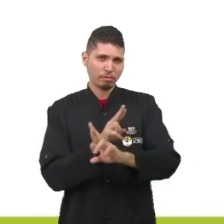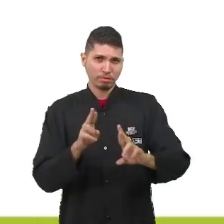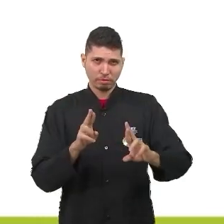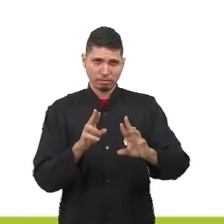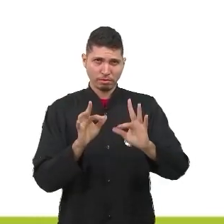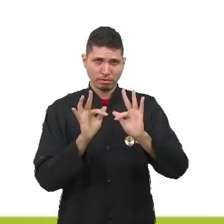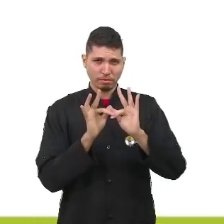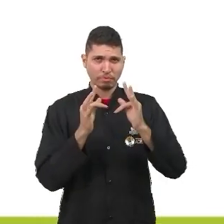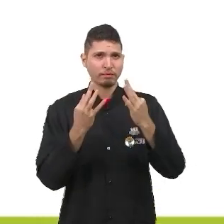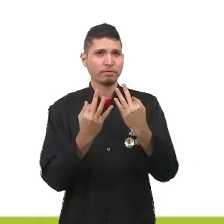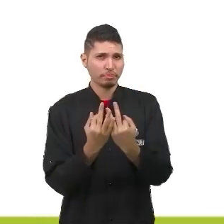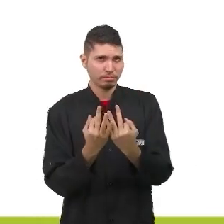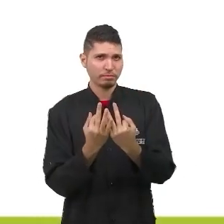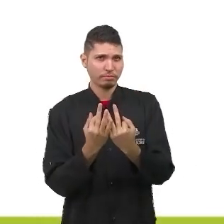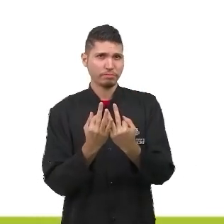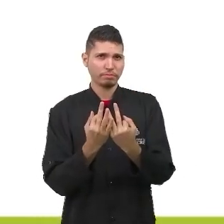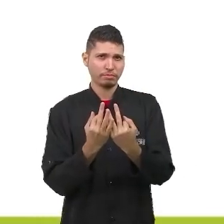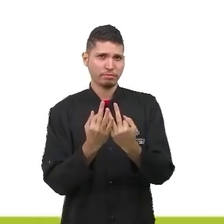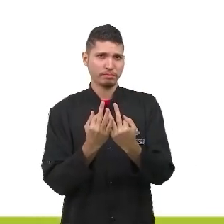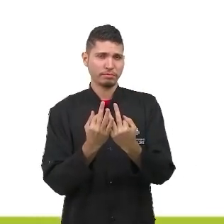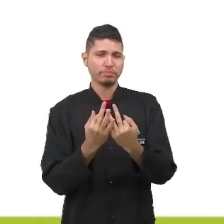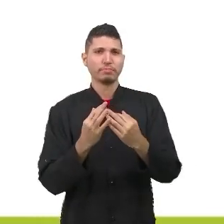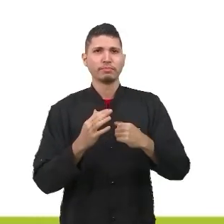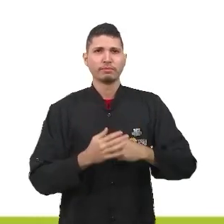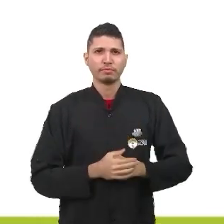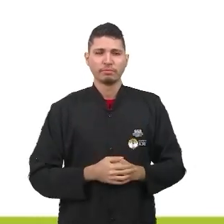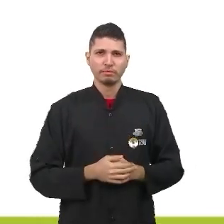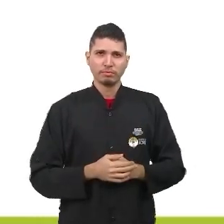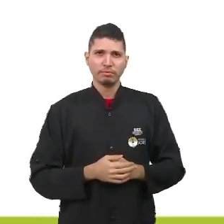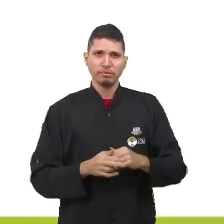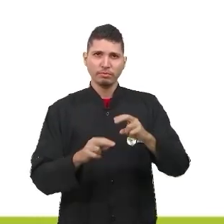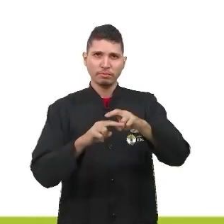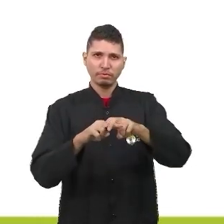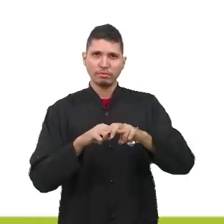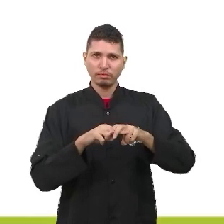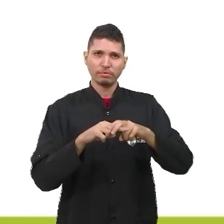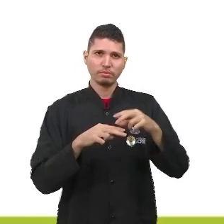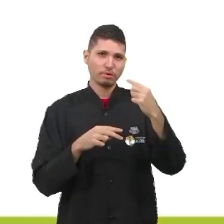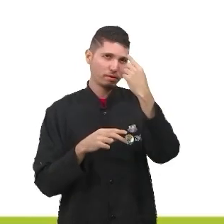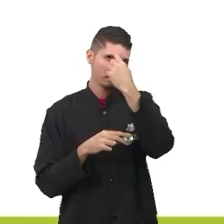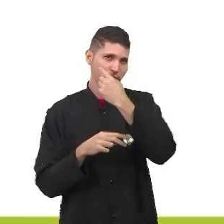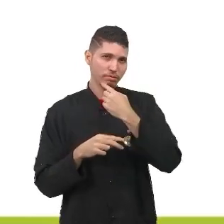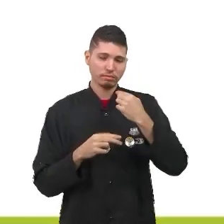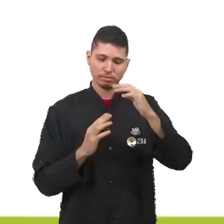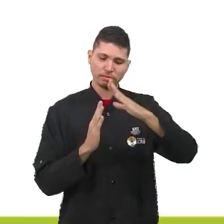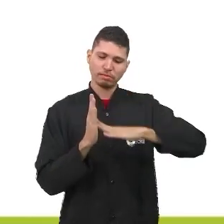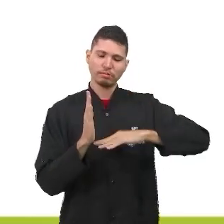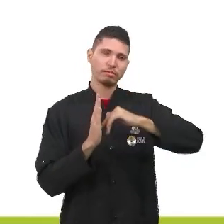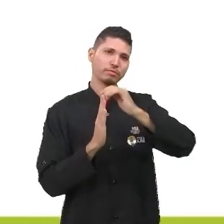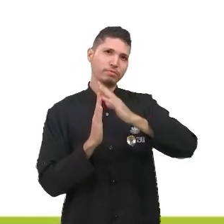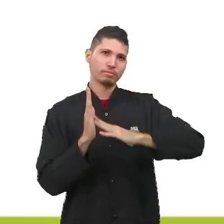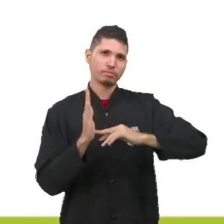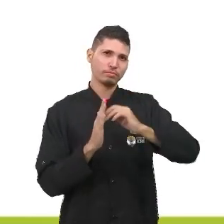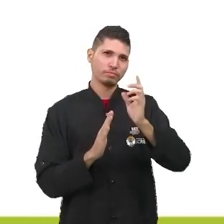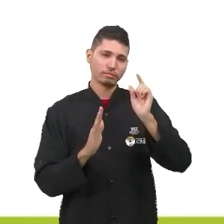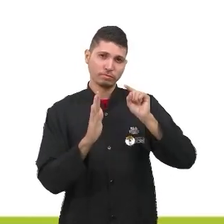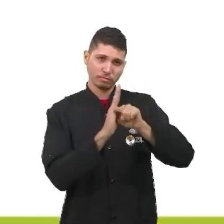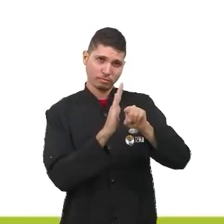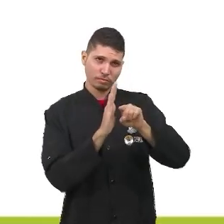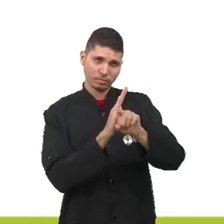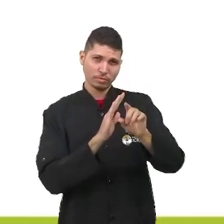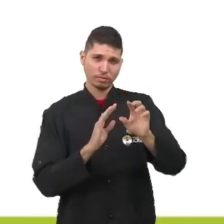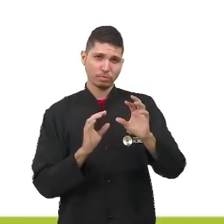Por isso, pintou num quadro em que a expressão dos rostos revela perguntas sem respostas? Será que